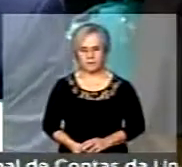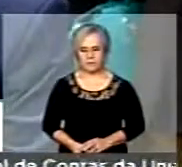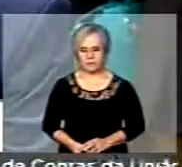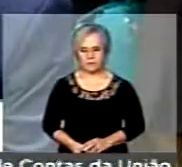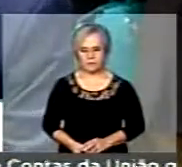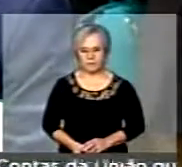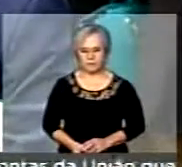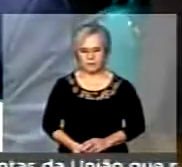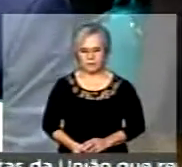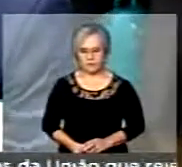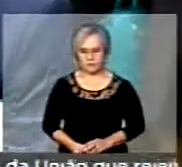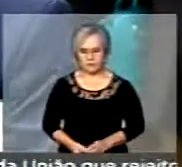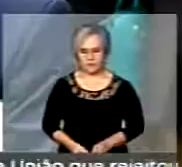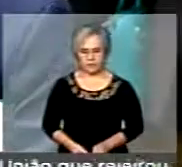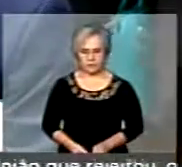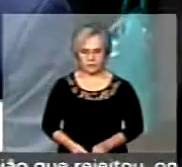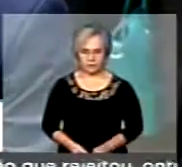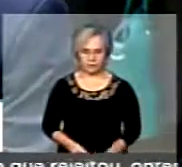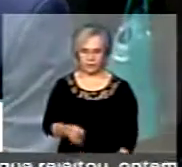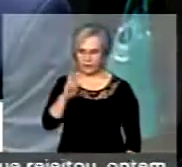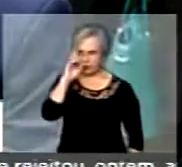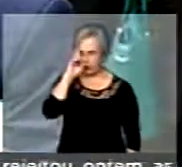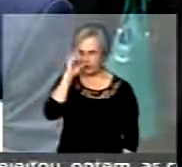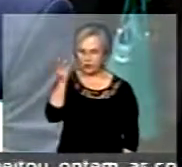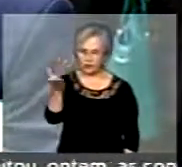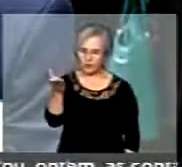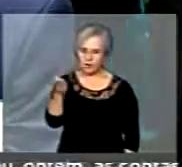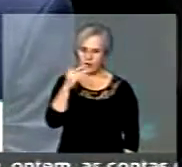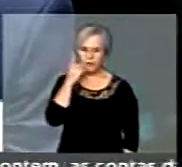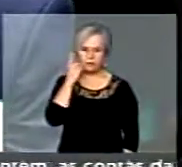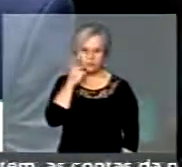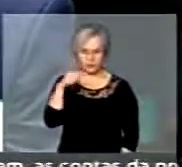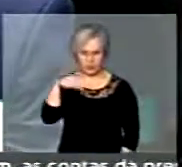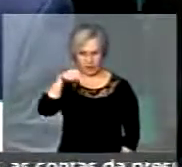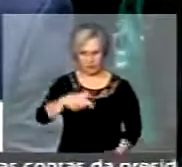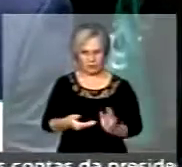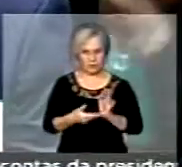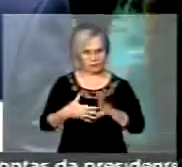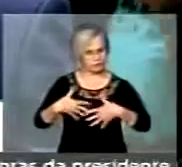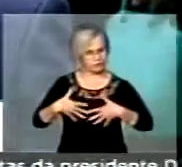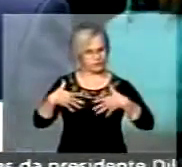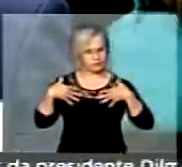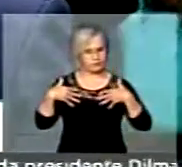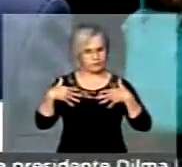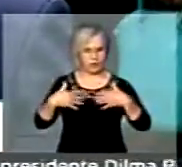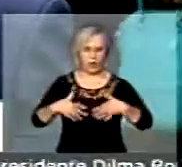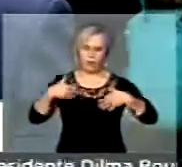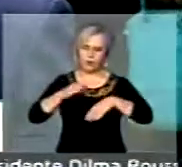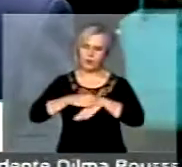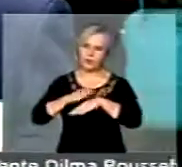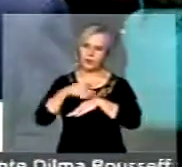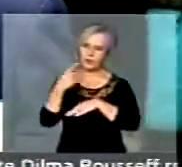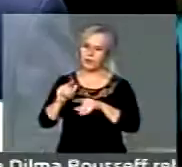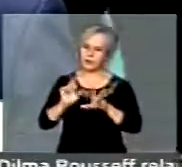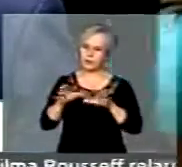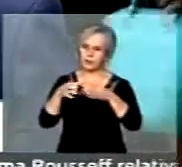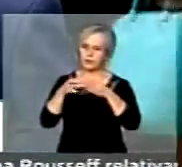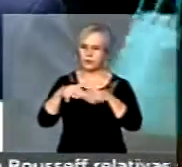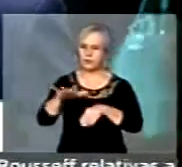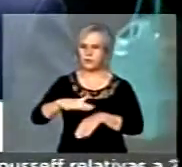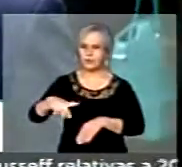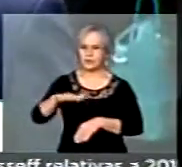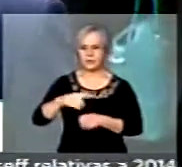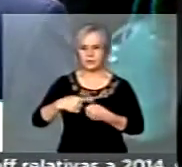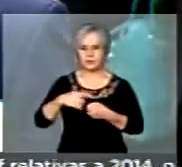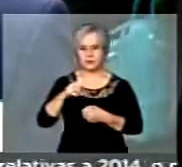Leopoldo, o senhor é um nobre deputado que orgulha essa casa, orgulha a sua região, São José dos Pinhais